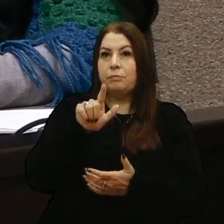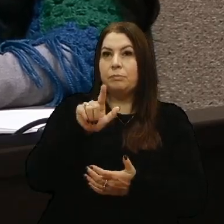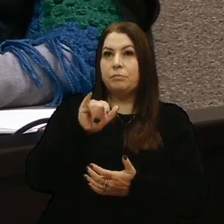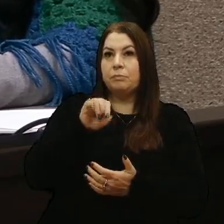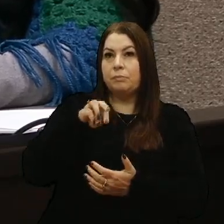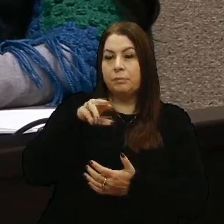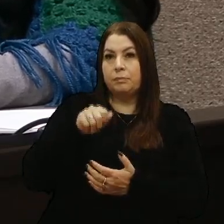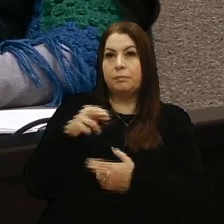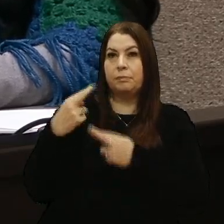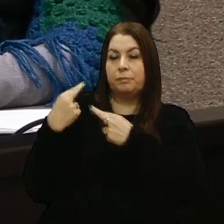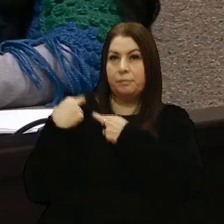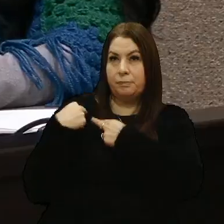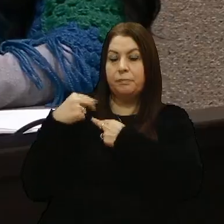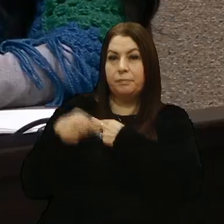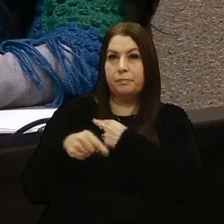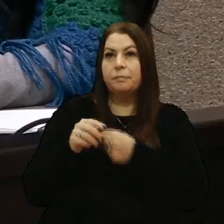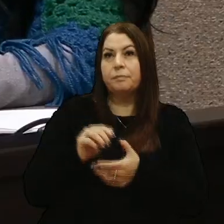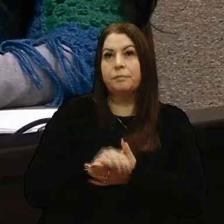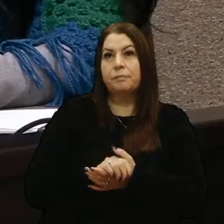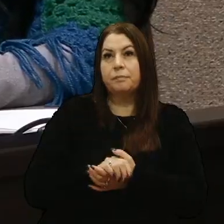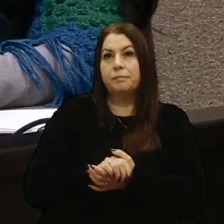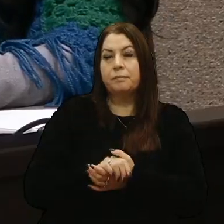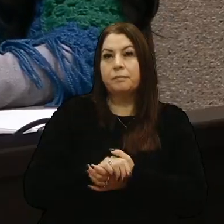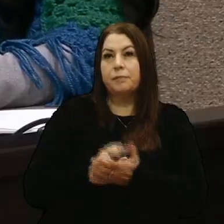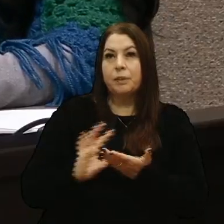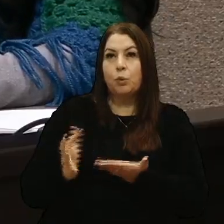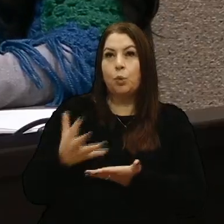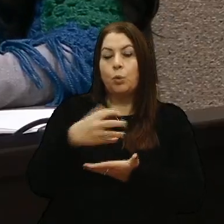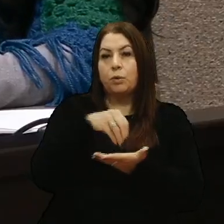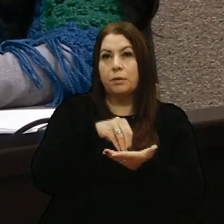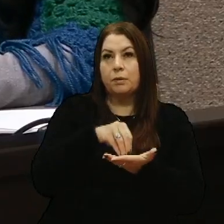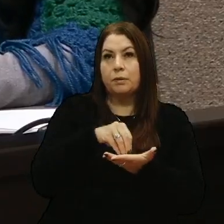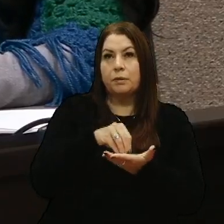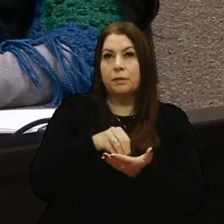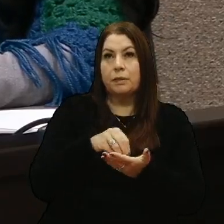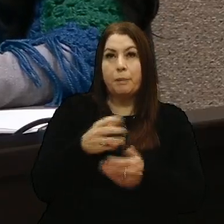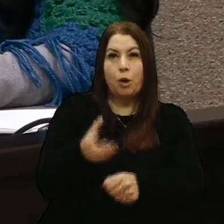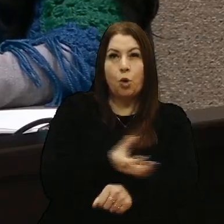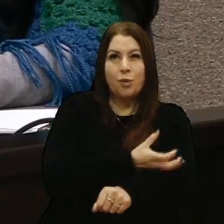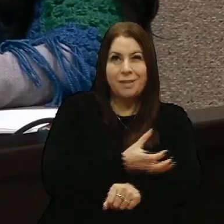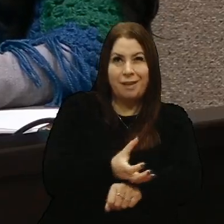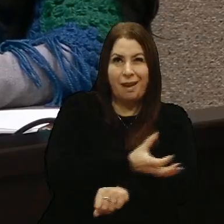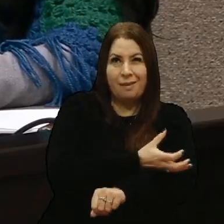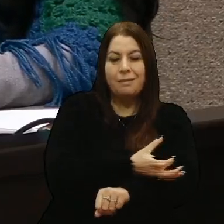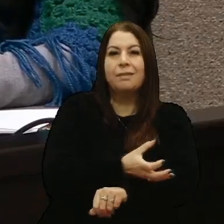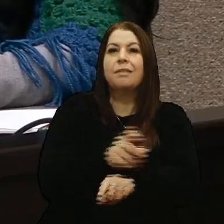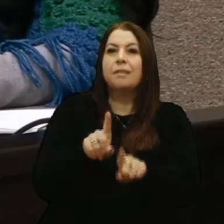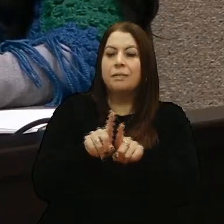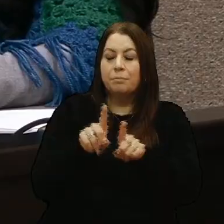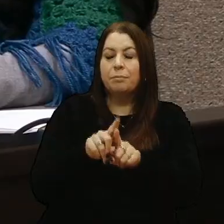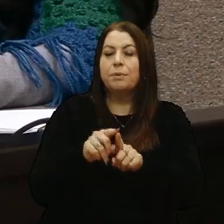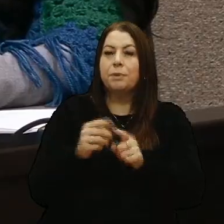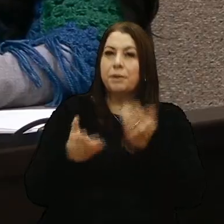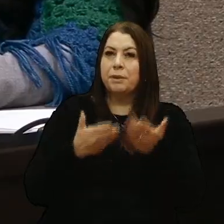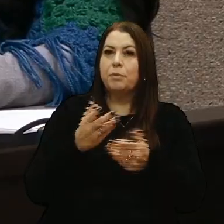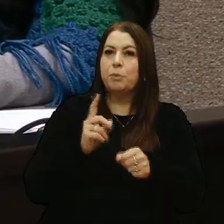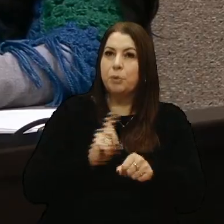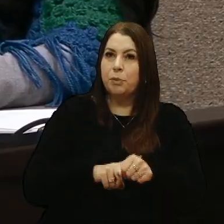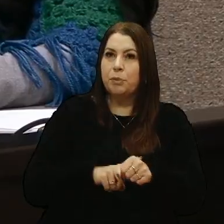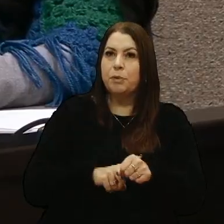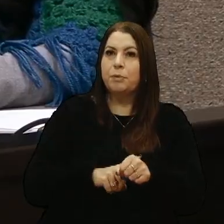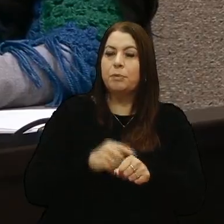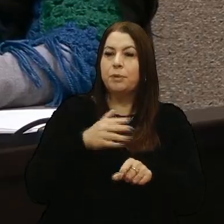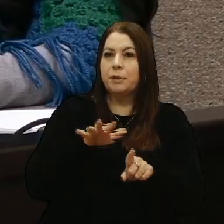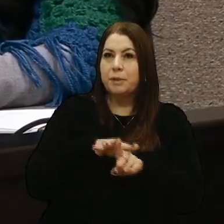Lima, responsável da Codeca pela roçada, né? Então, que também nos atendeu prontamente às